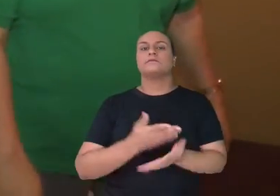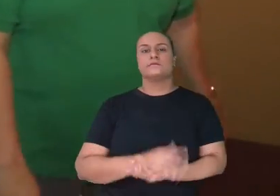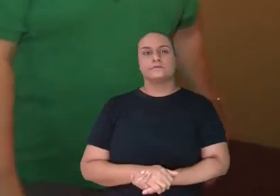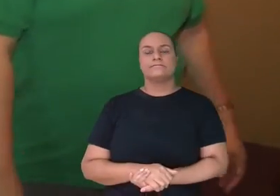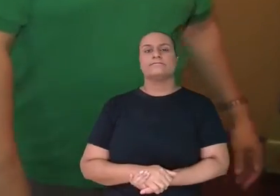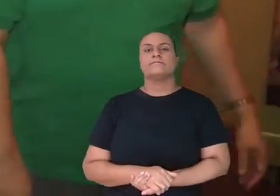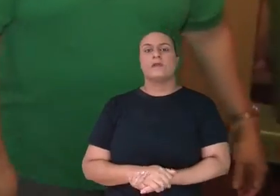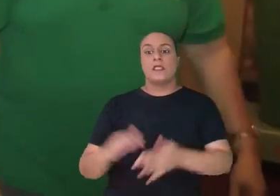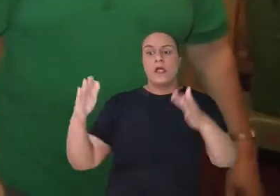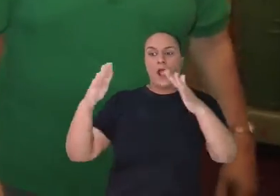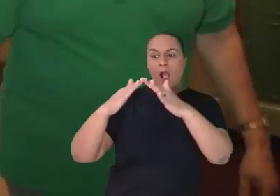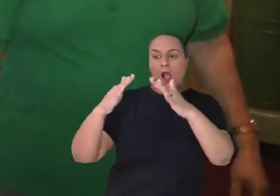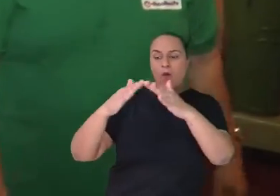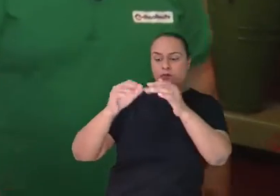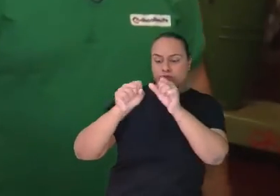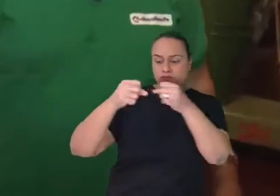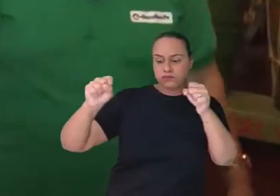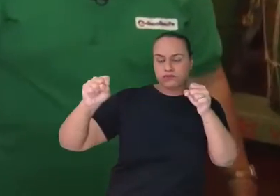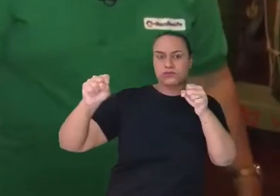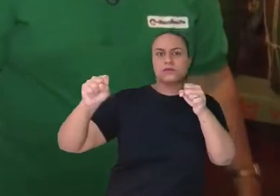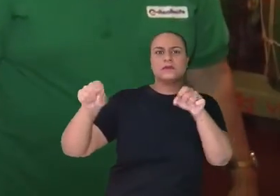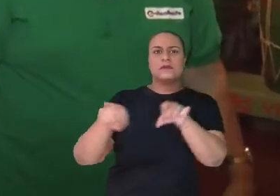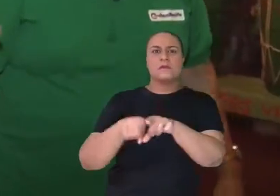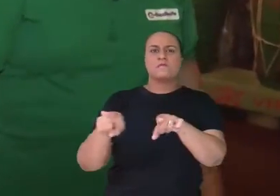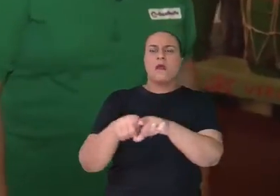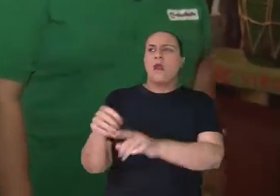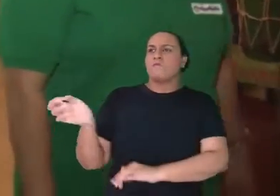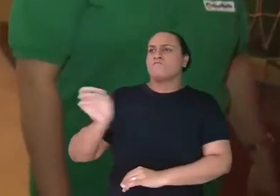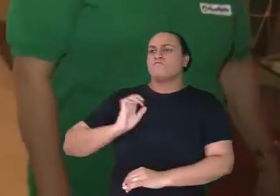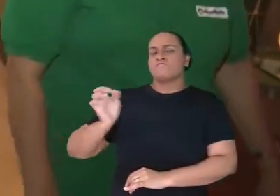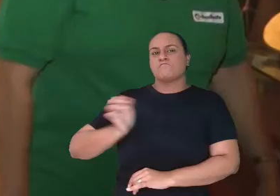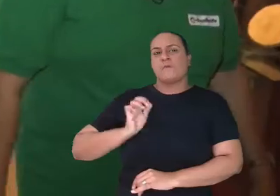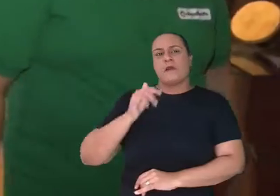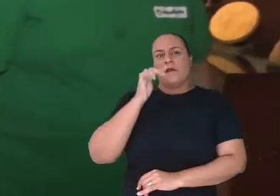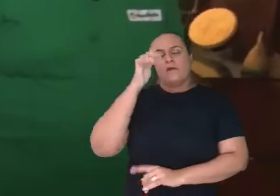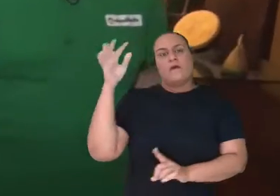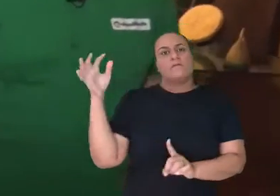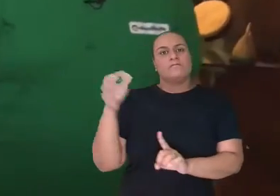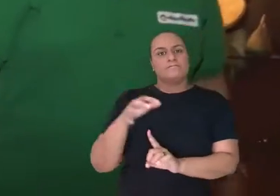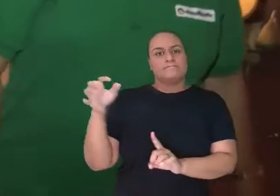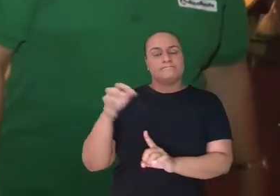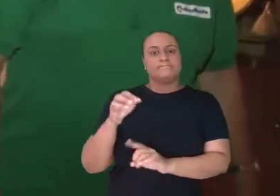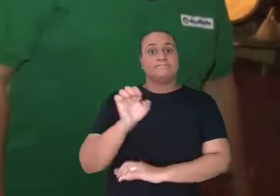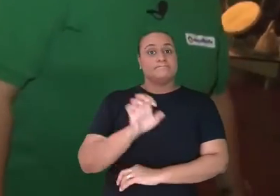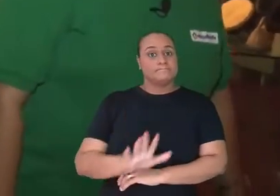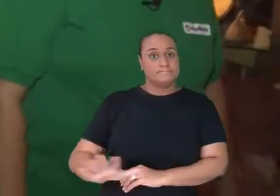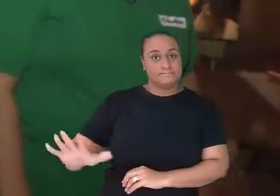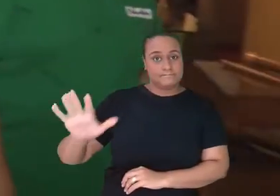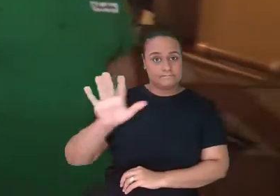Grande. A ostentação, a influência europeia,